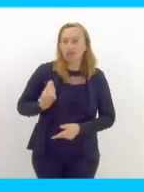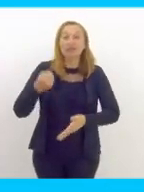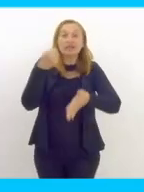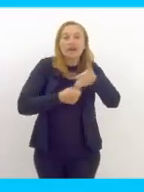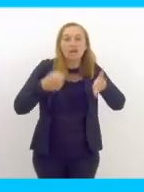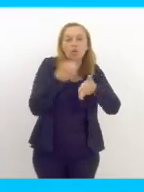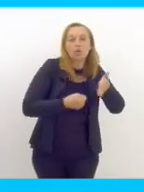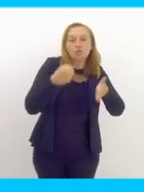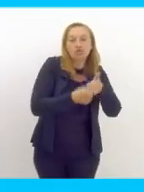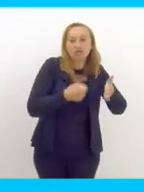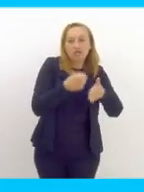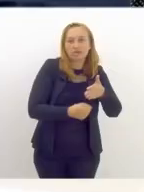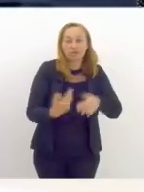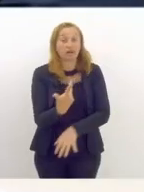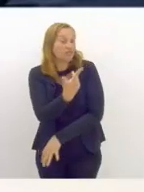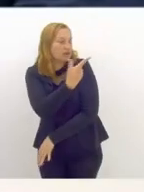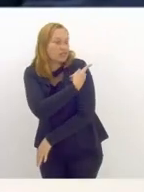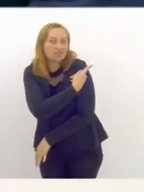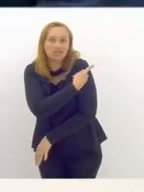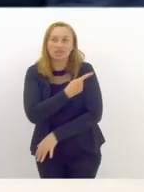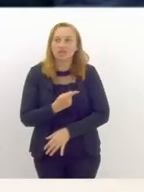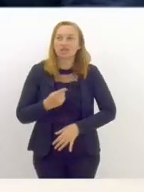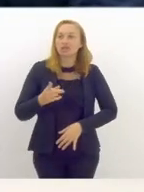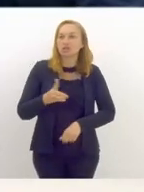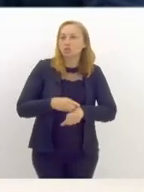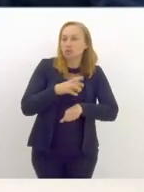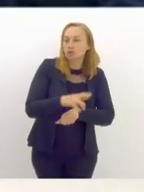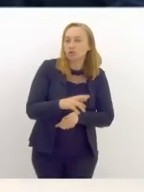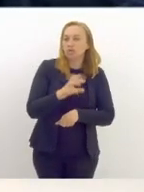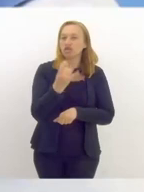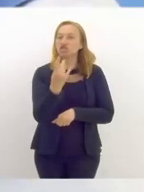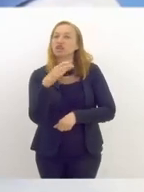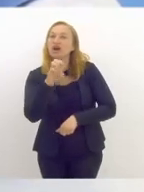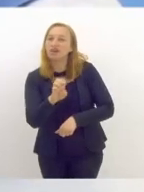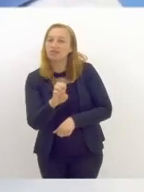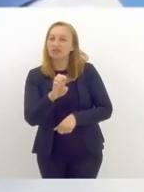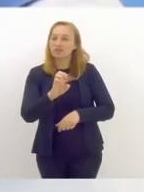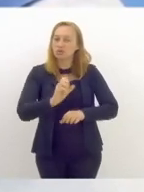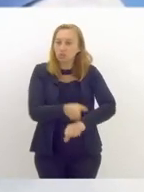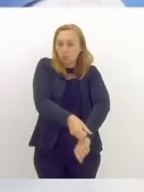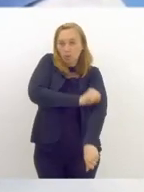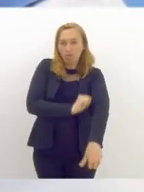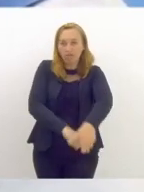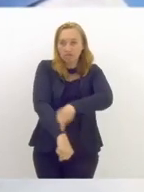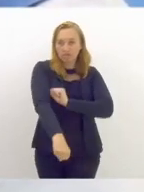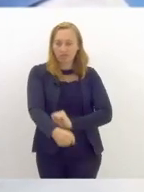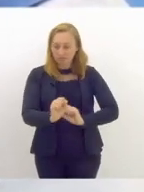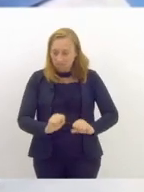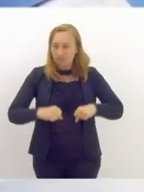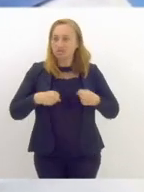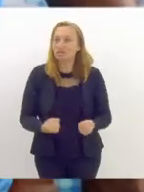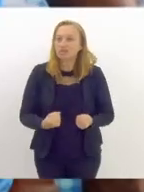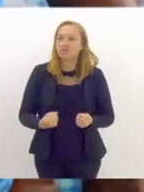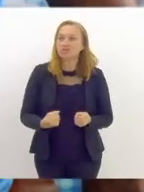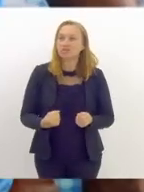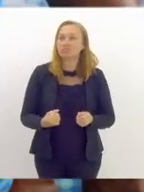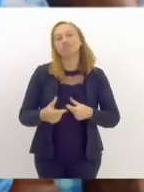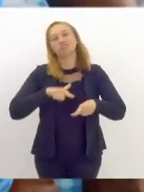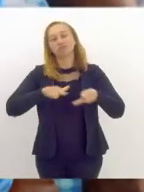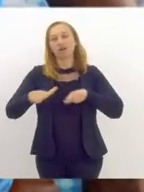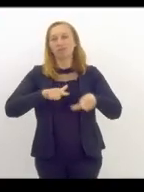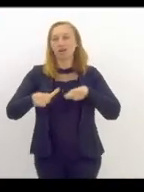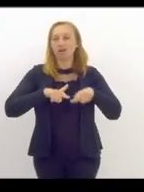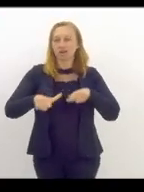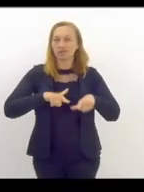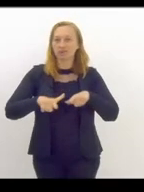luta pela vacina que herdou do querido doutor Chaves, arregaçou as mangas e com o peito aberto abraçou a missão.